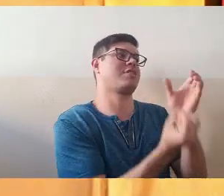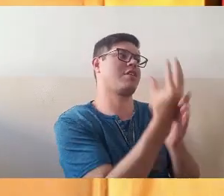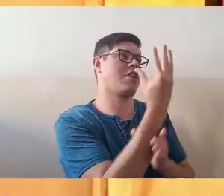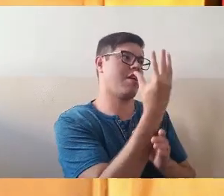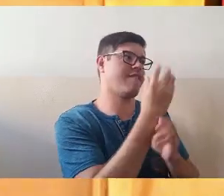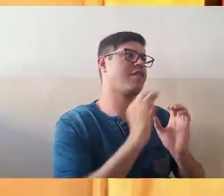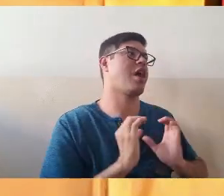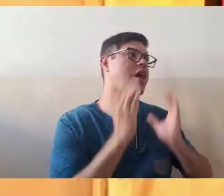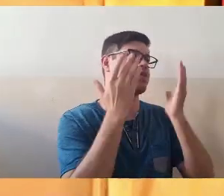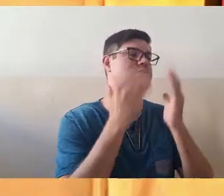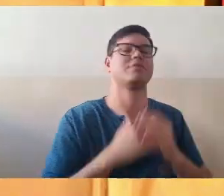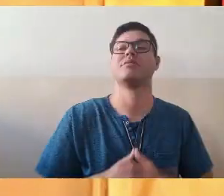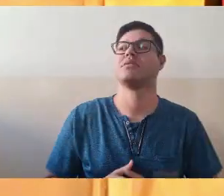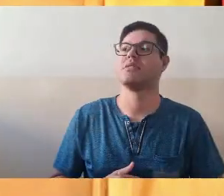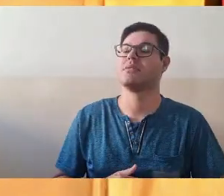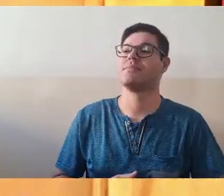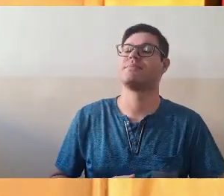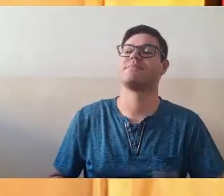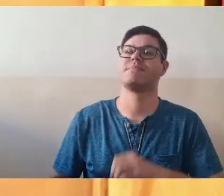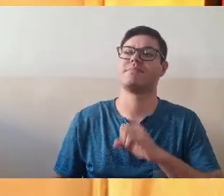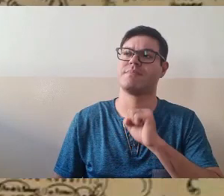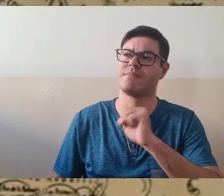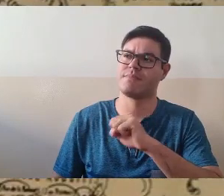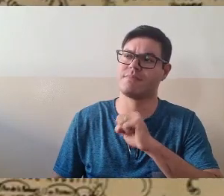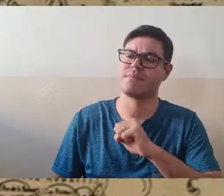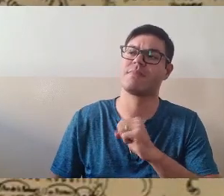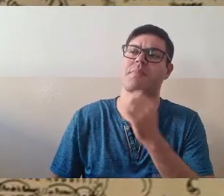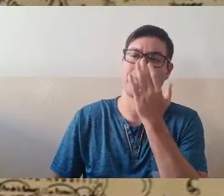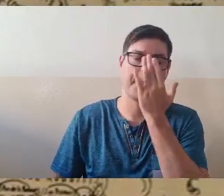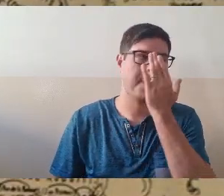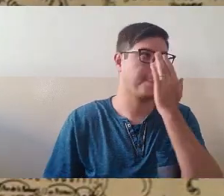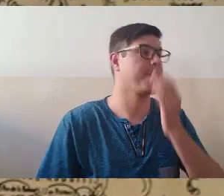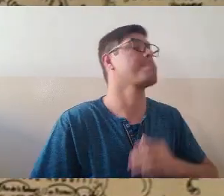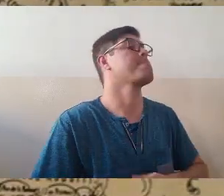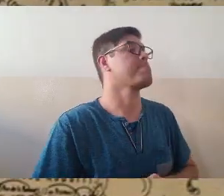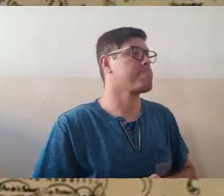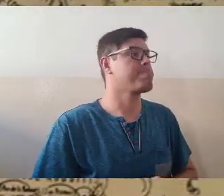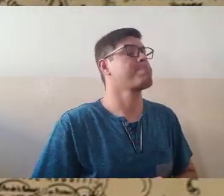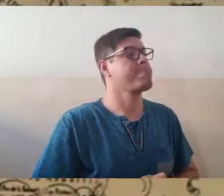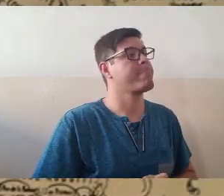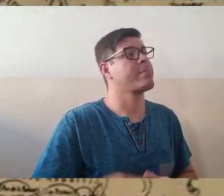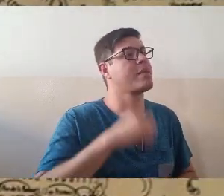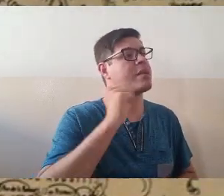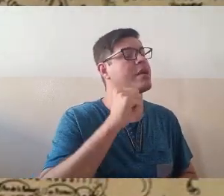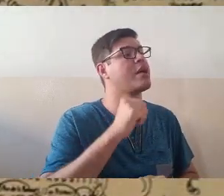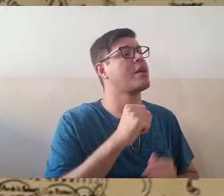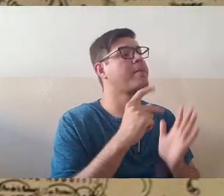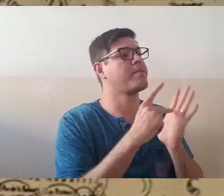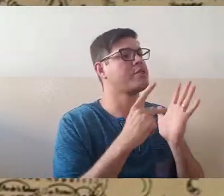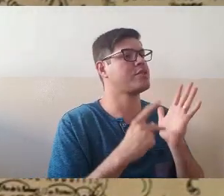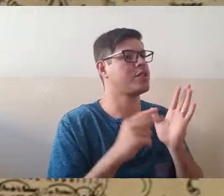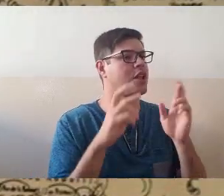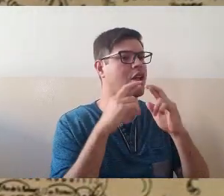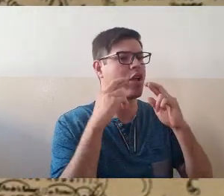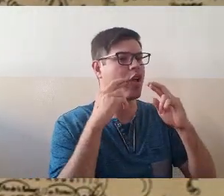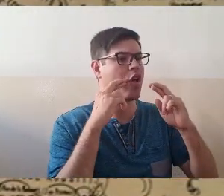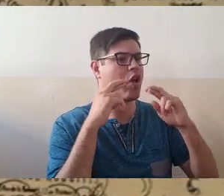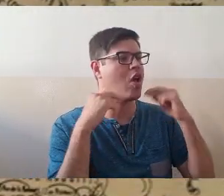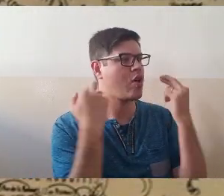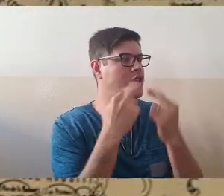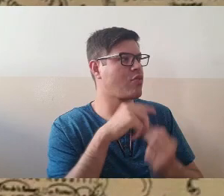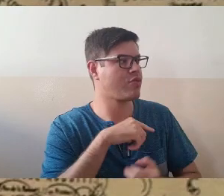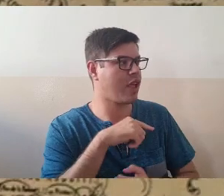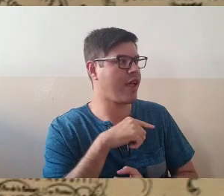dividido. Não, na verdade, ontem eu conversava com uma pessoa a respeito disso. Participei de uma reunião com um projeto muito interessante que está chegando para a cidade e a gente está